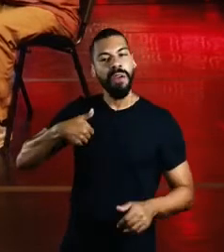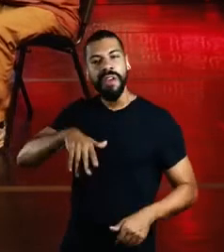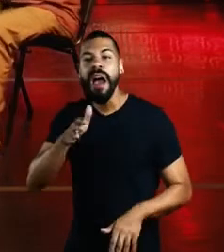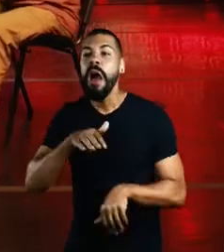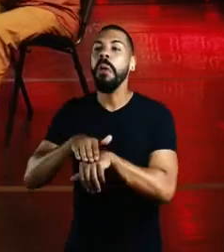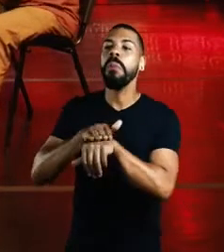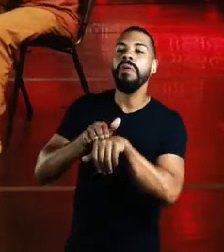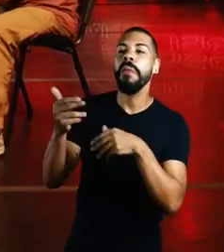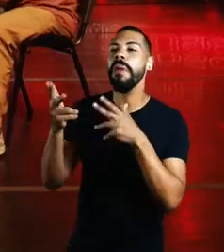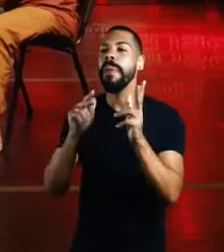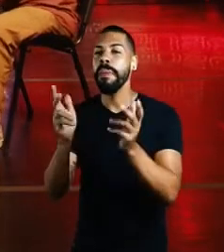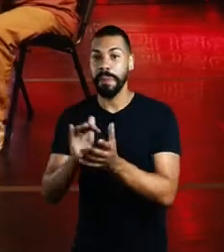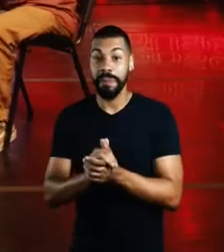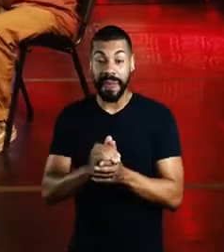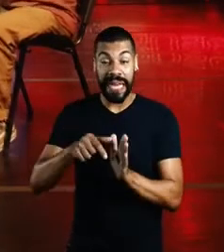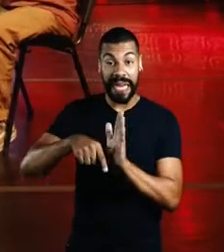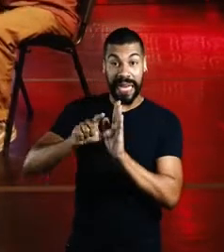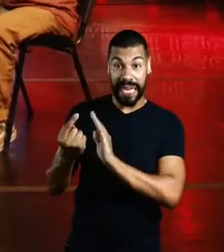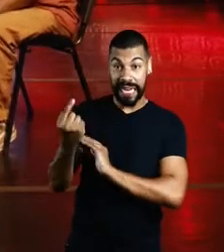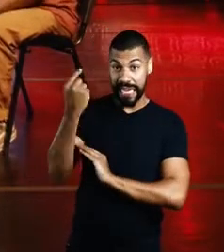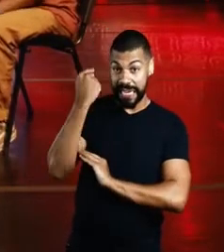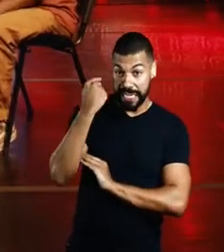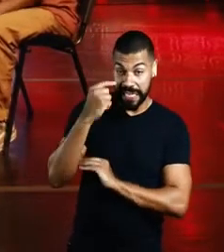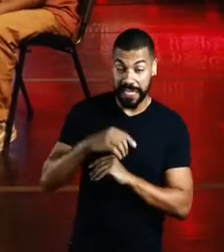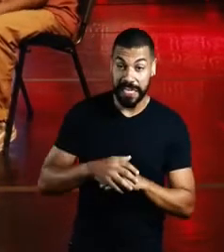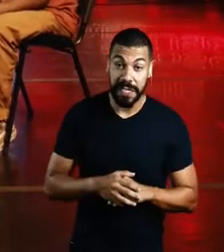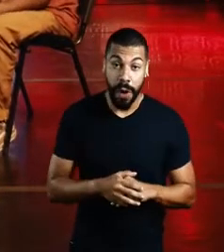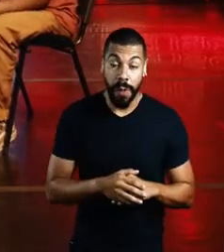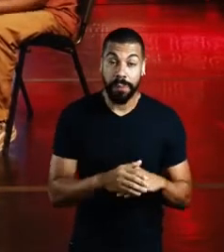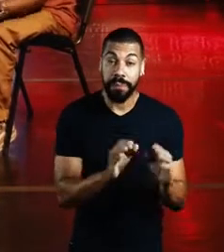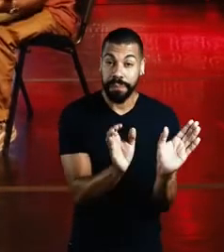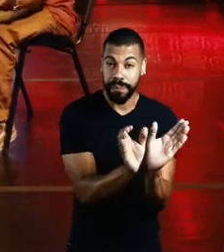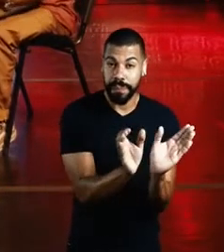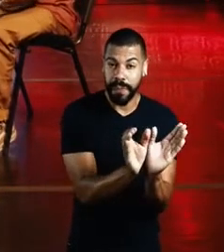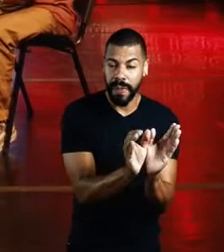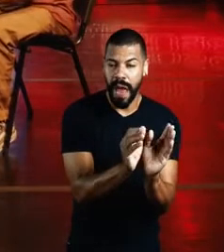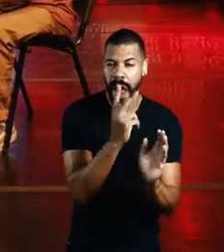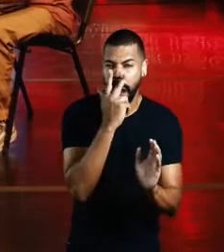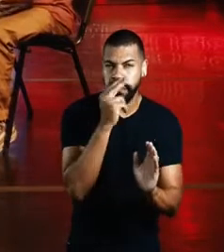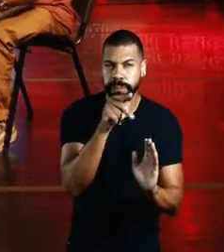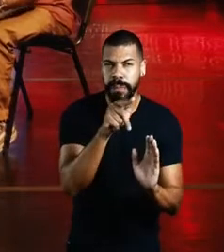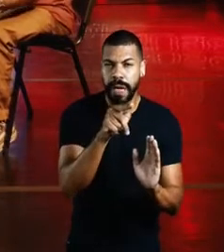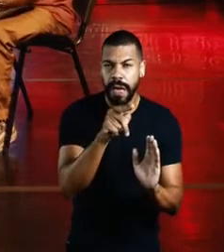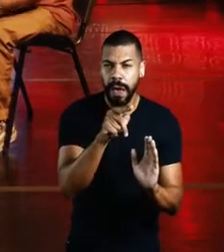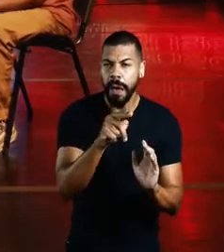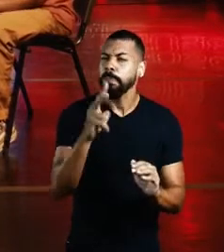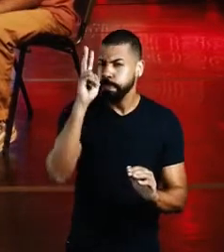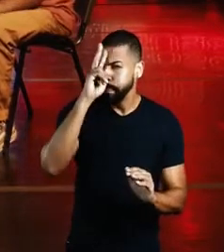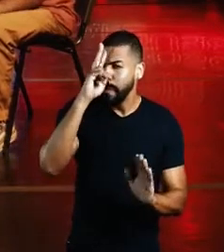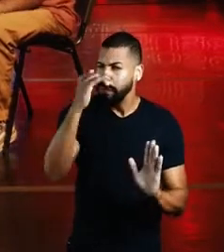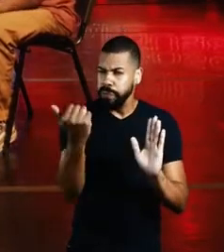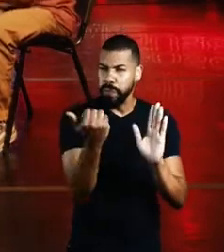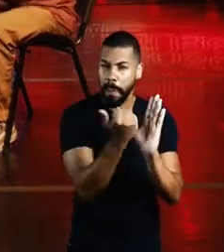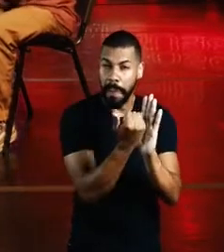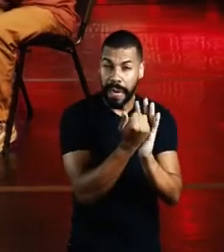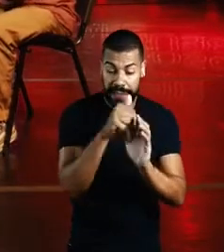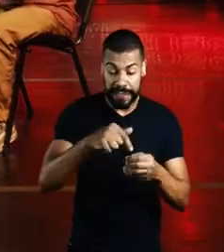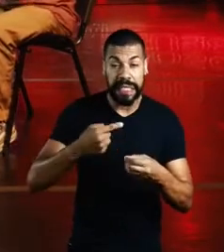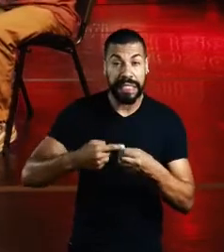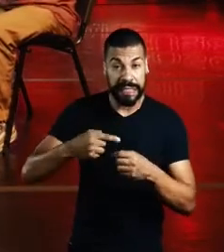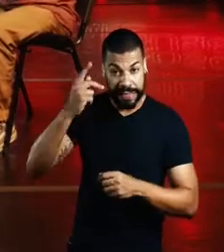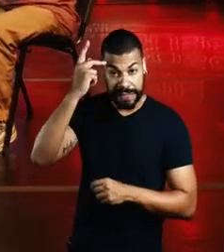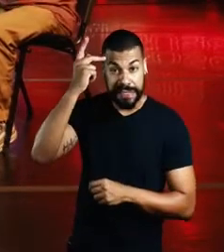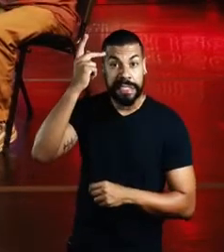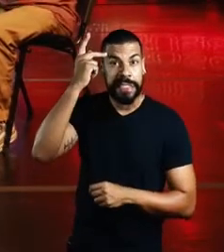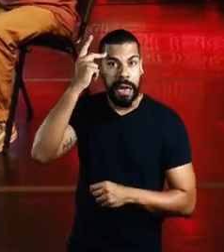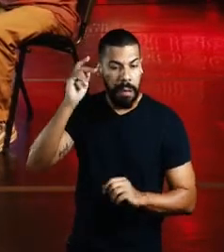foi a discoteca Aquários, que foi, eu acho que, um marco assim, em São Paulo, de casa noturna.